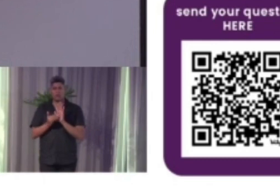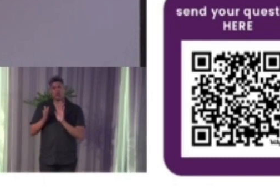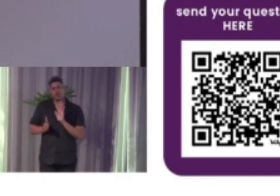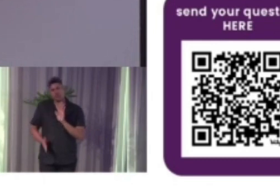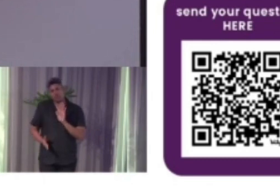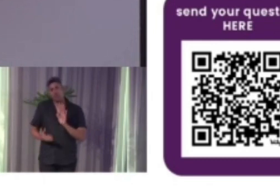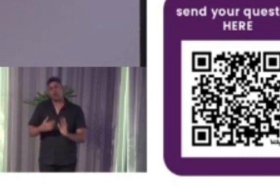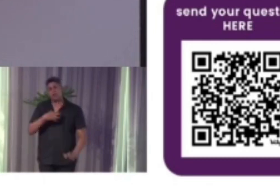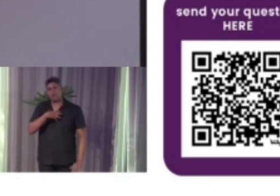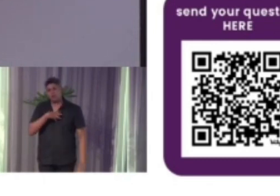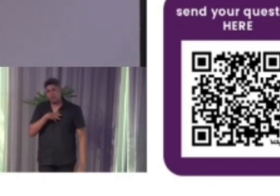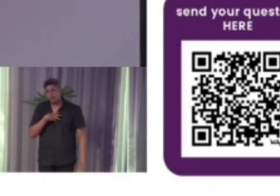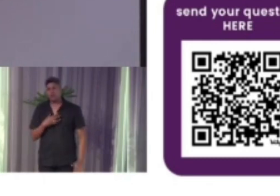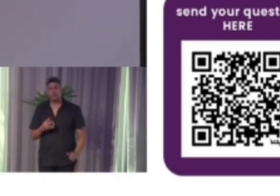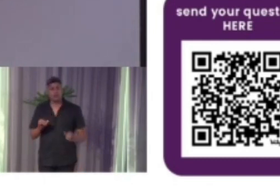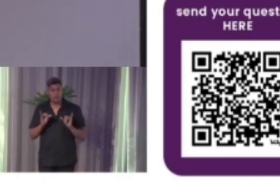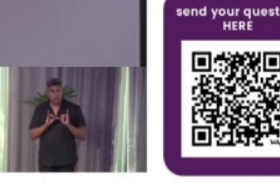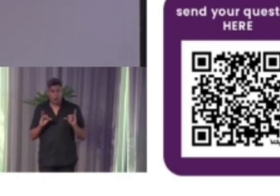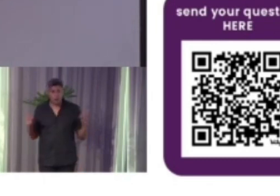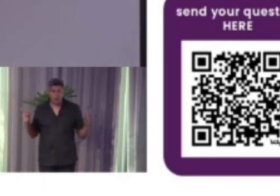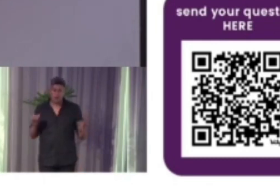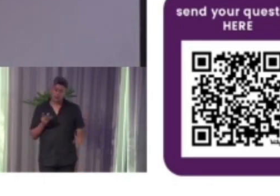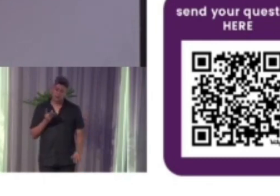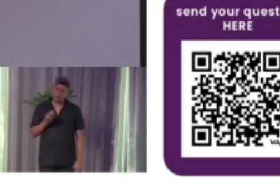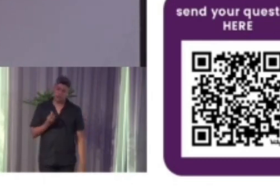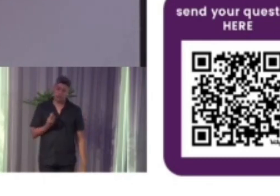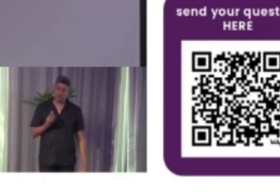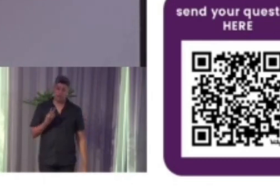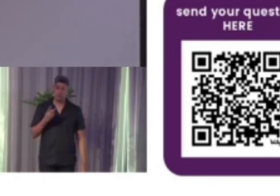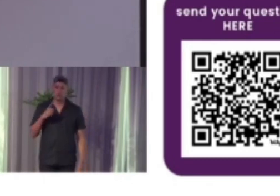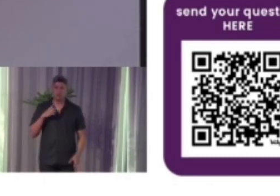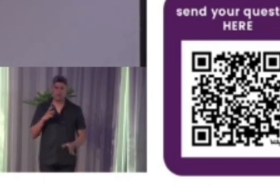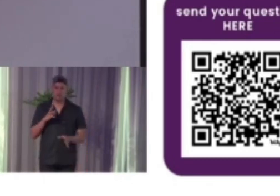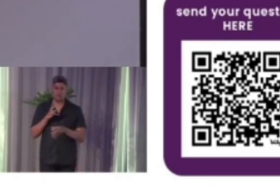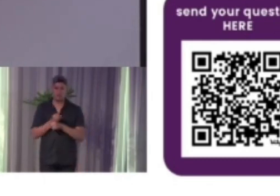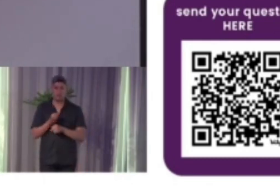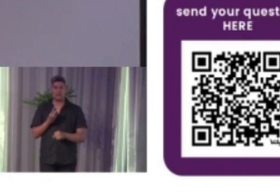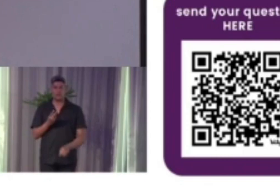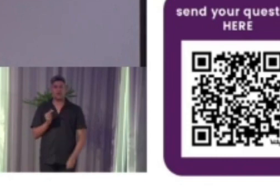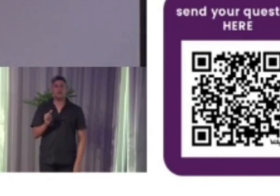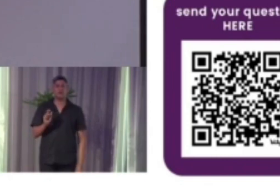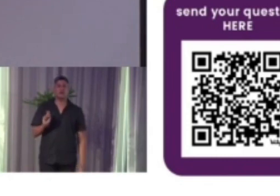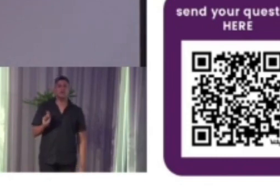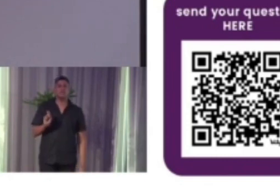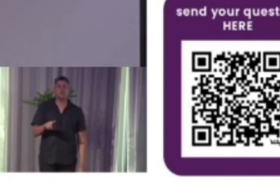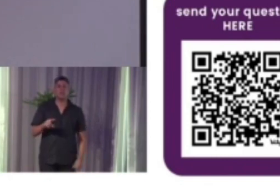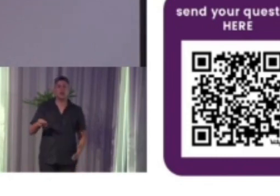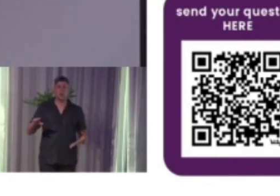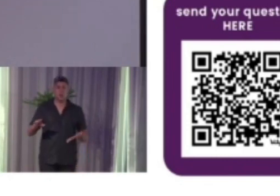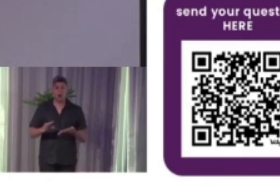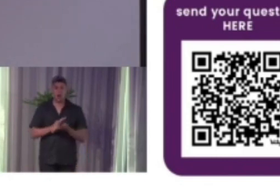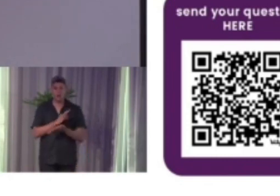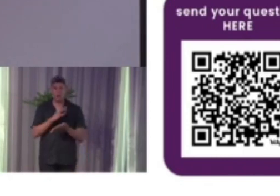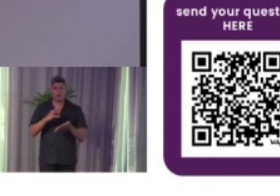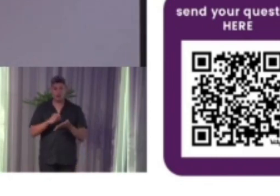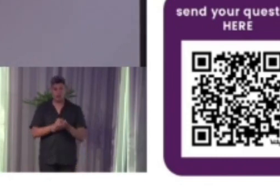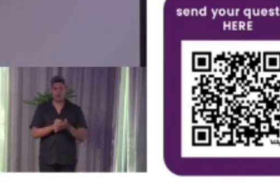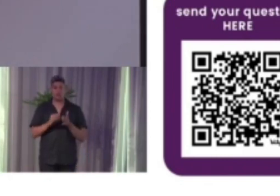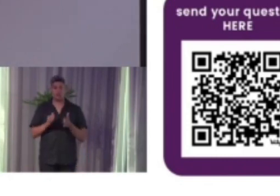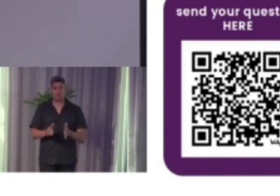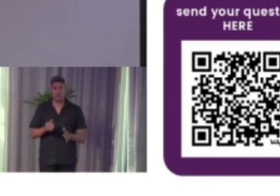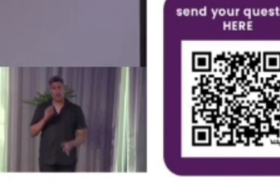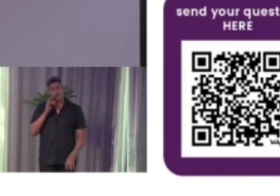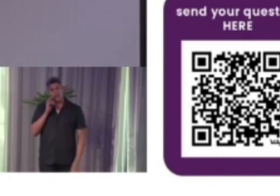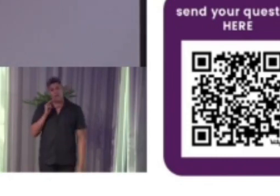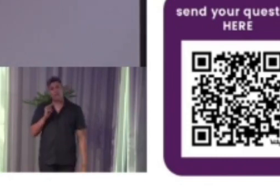motivo de diversas propagandas. Aqui em 2012 ele tinha 27 mil pacientes aí, cadastrados na plataforma, e a gente vê